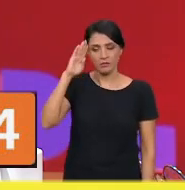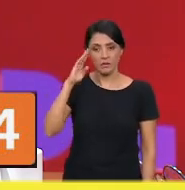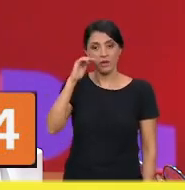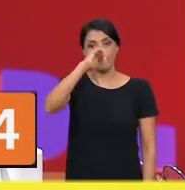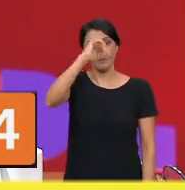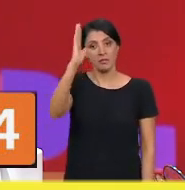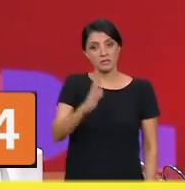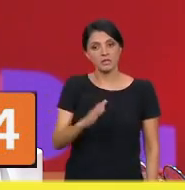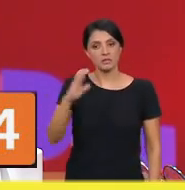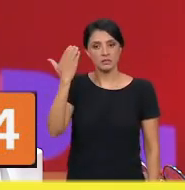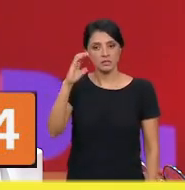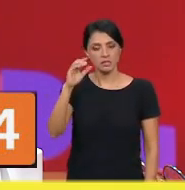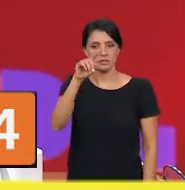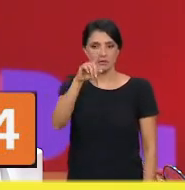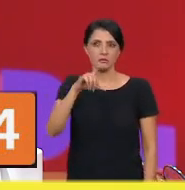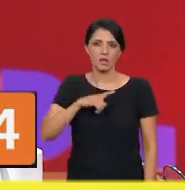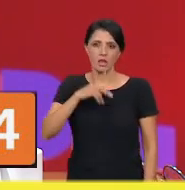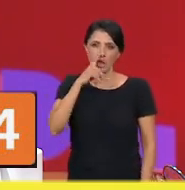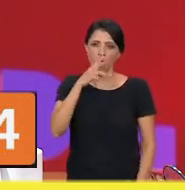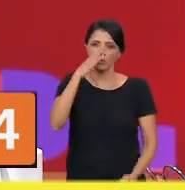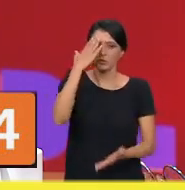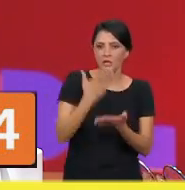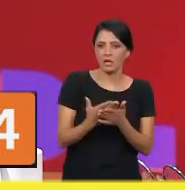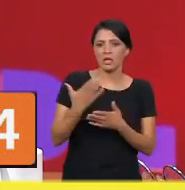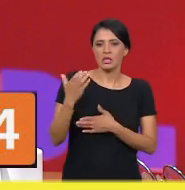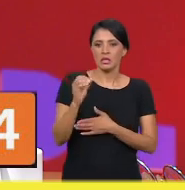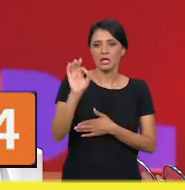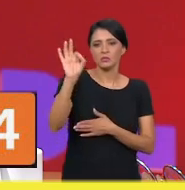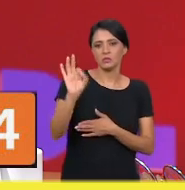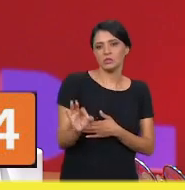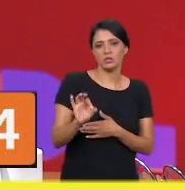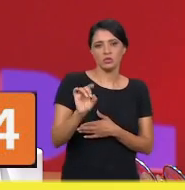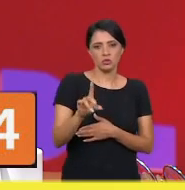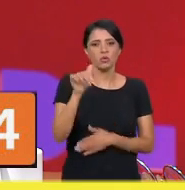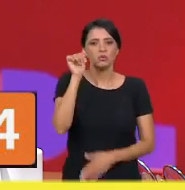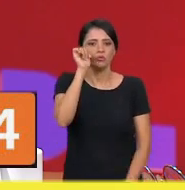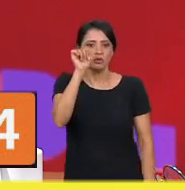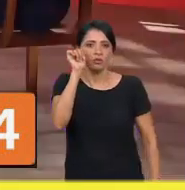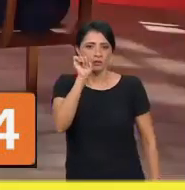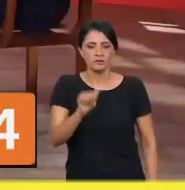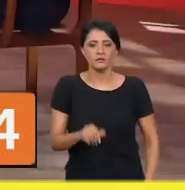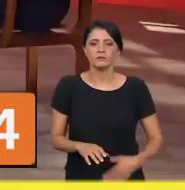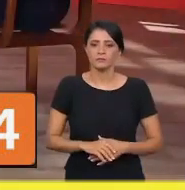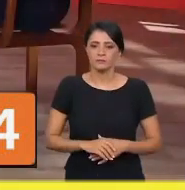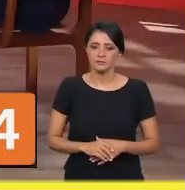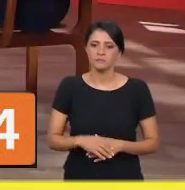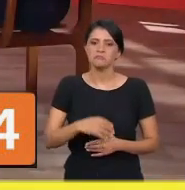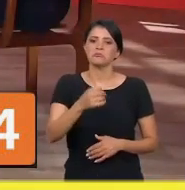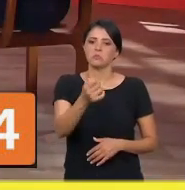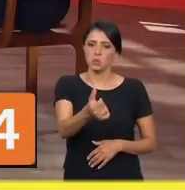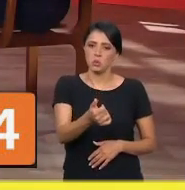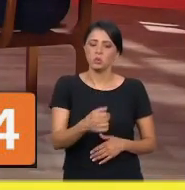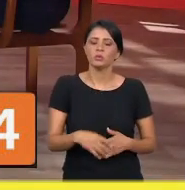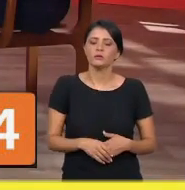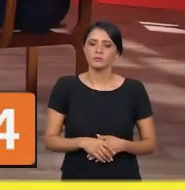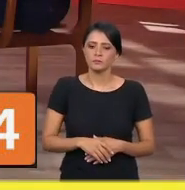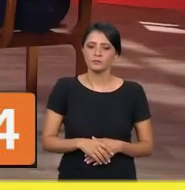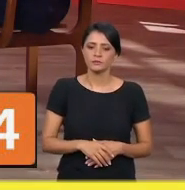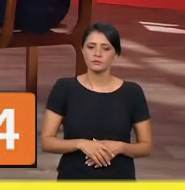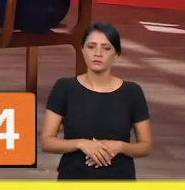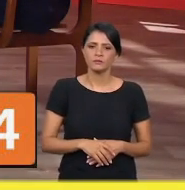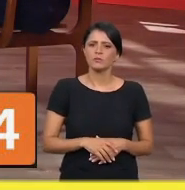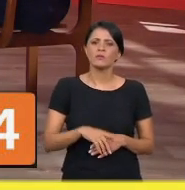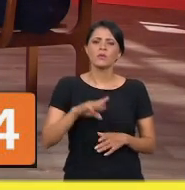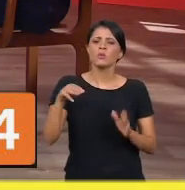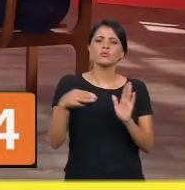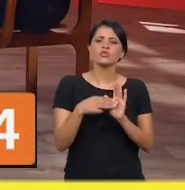Ciências hoje é composta, eu acredito, por em torno de 10% de mulheres apenas. É pouca gente. Muito pouco. E o que